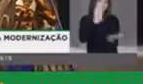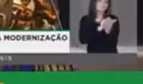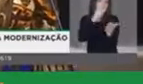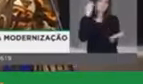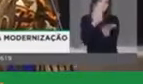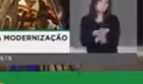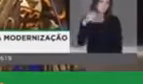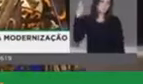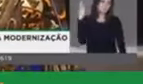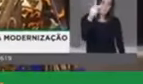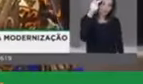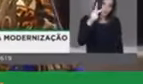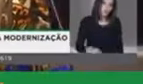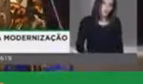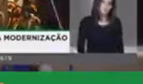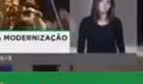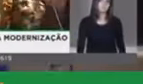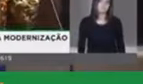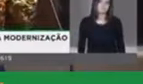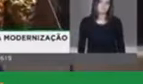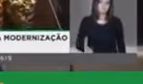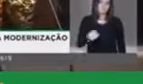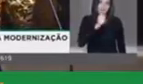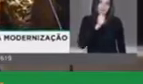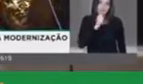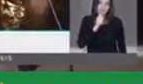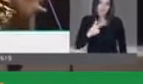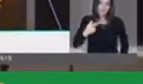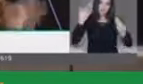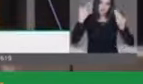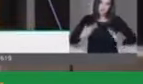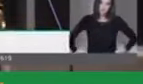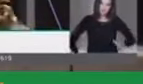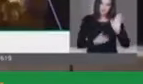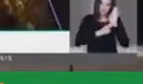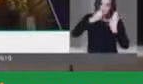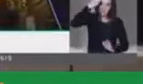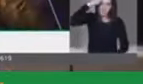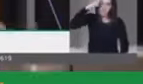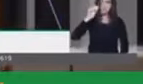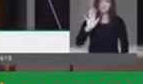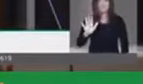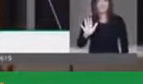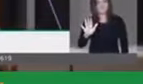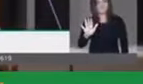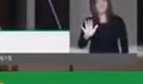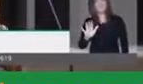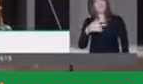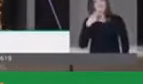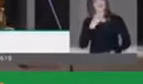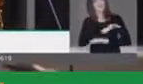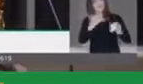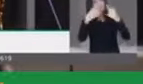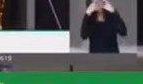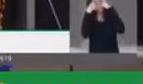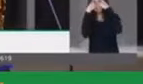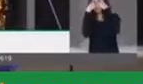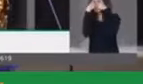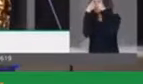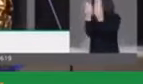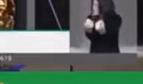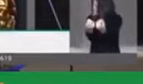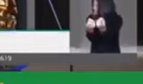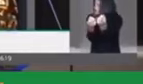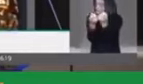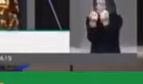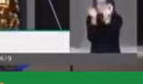Eu quero dizer de que foi uma violência inaceitável.